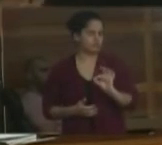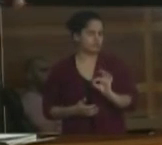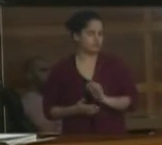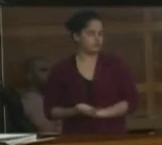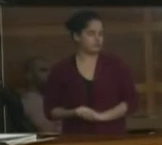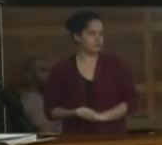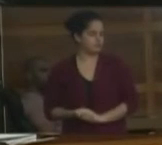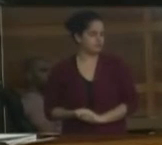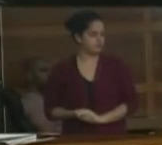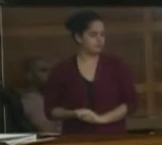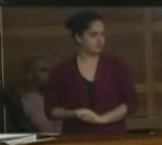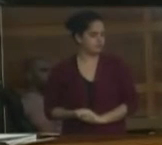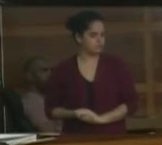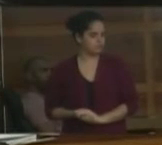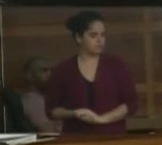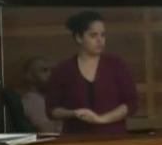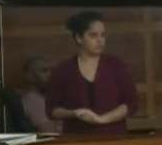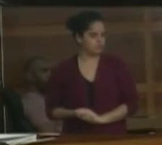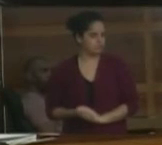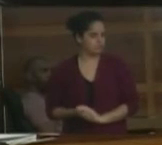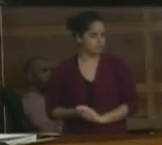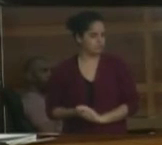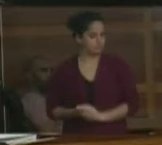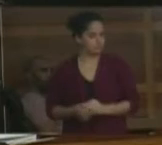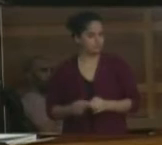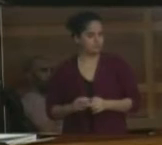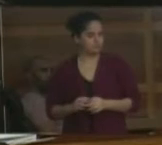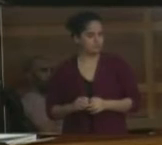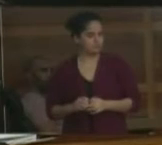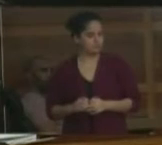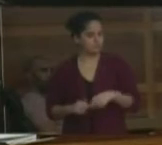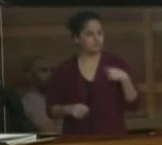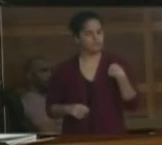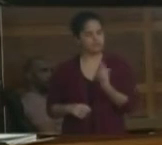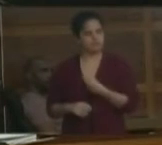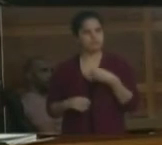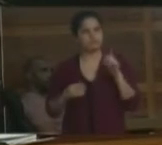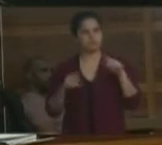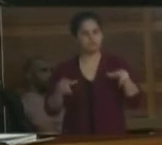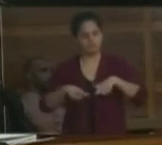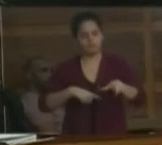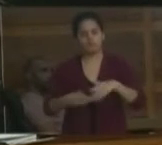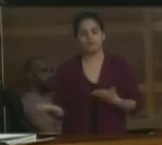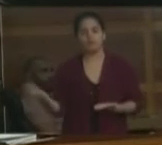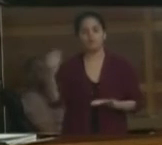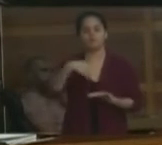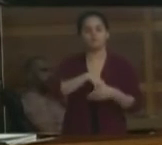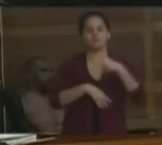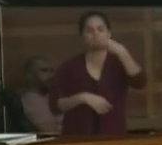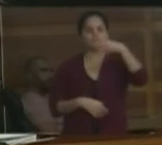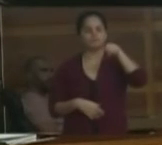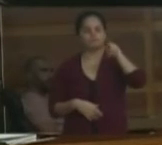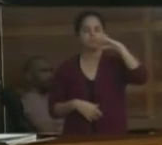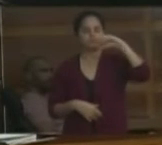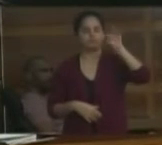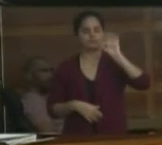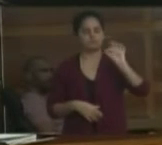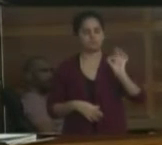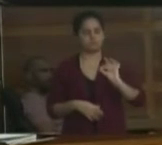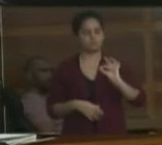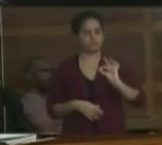dar vamos achar de dois se nós não agimos vai então trabalhando para poder voltar os três pontos 94